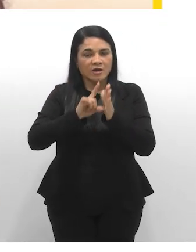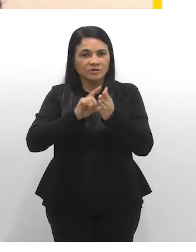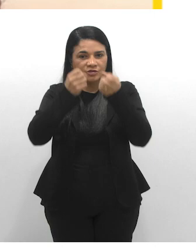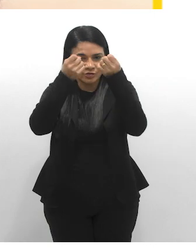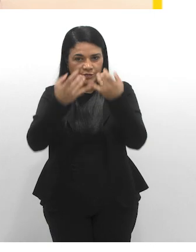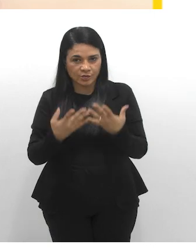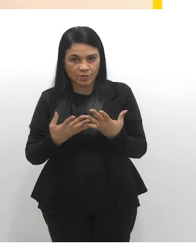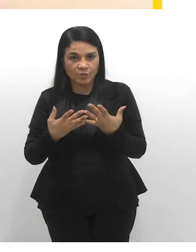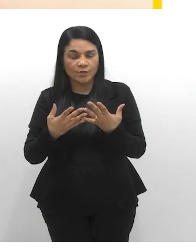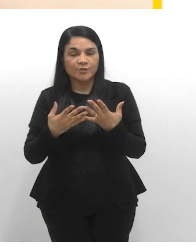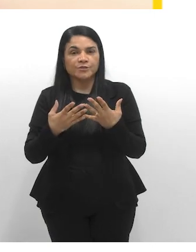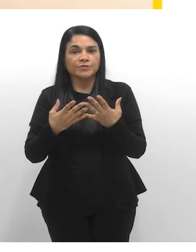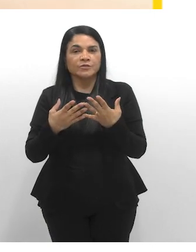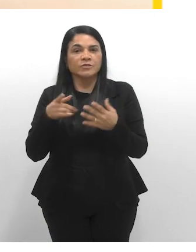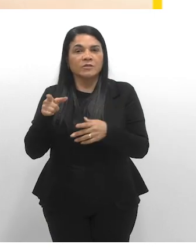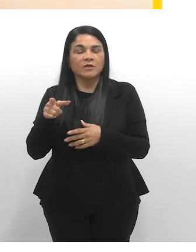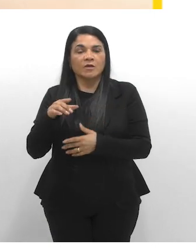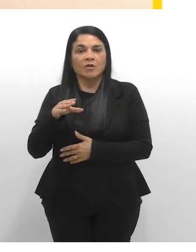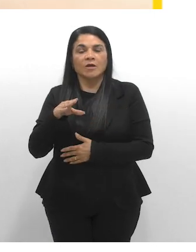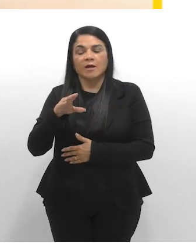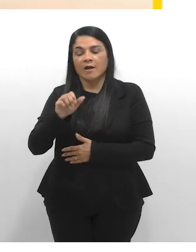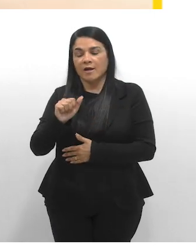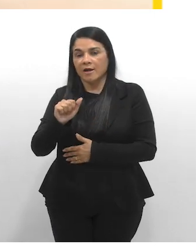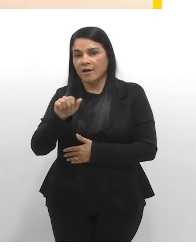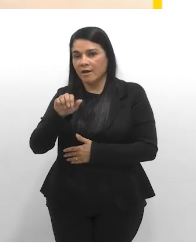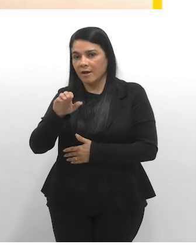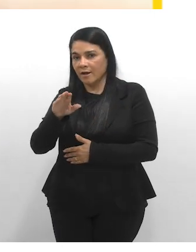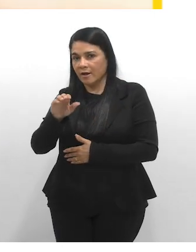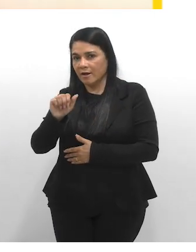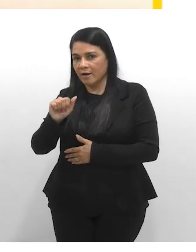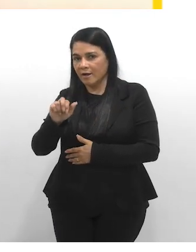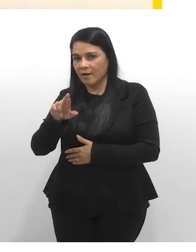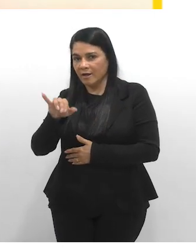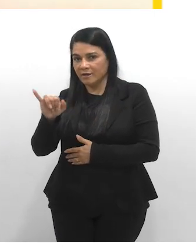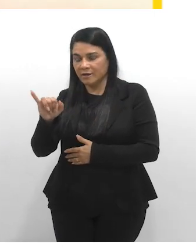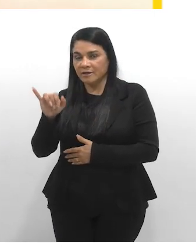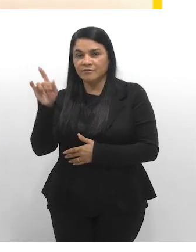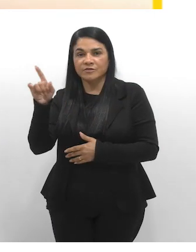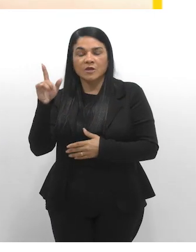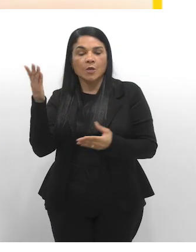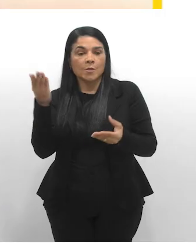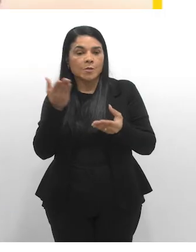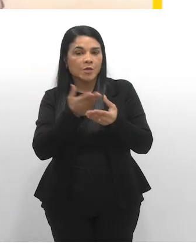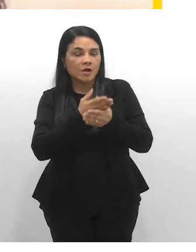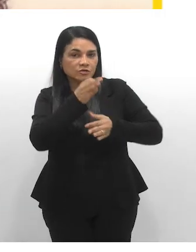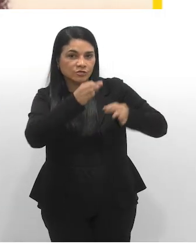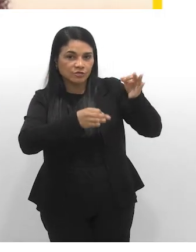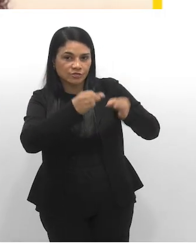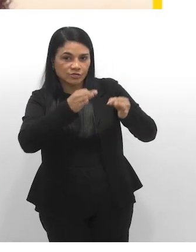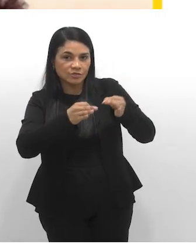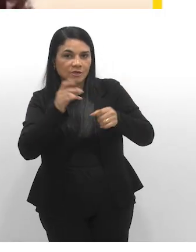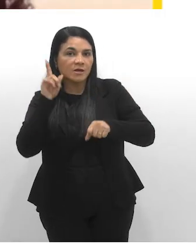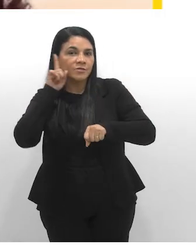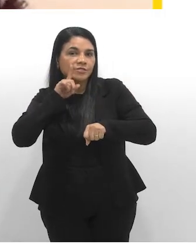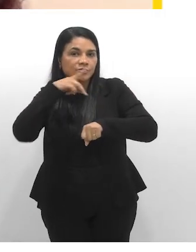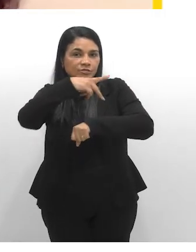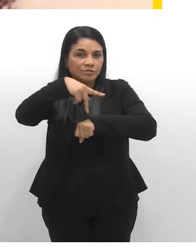já foi falado aqui, onde o caso de Acari foi condenado na Corte Interamericana e